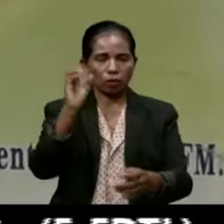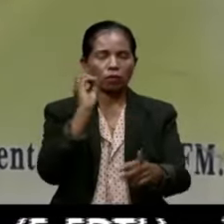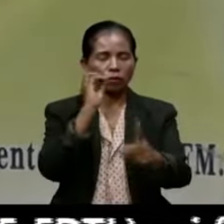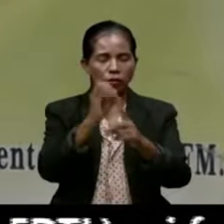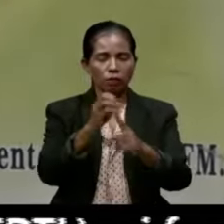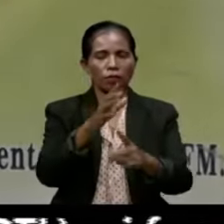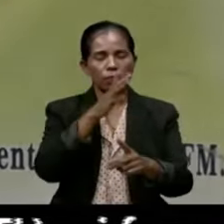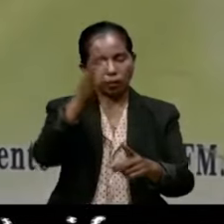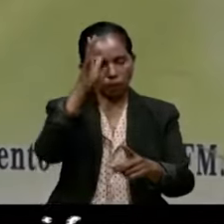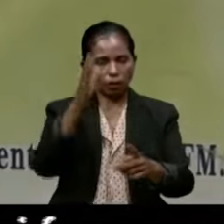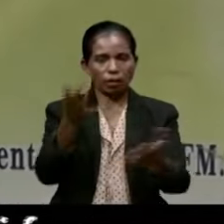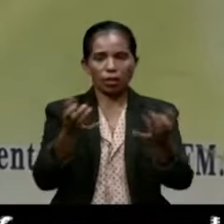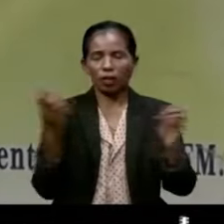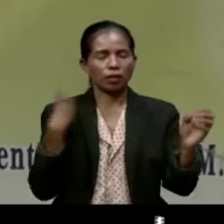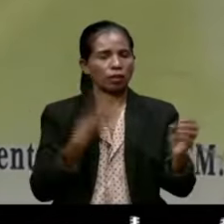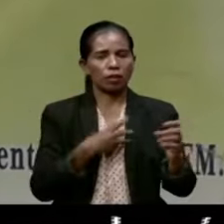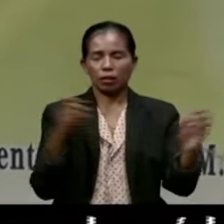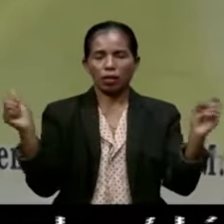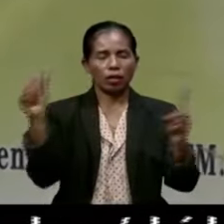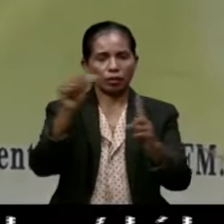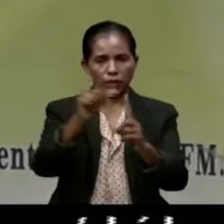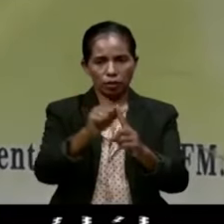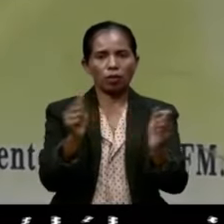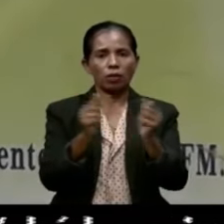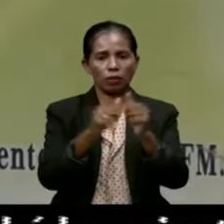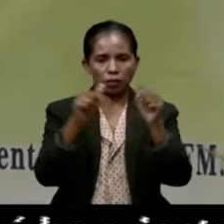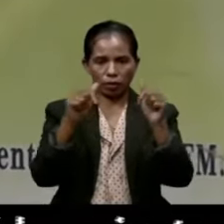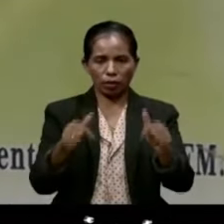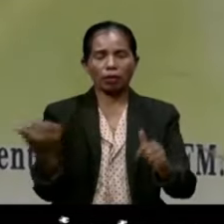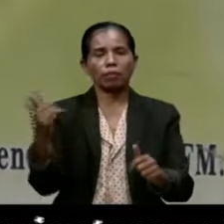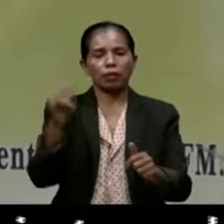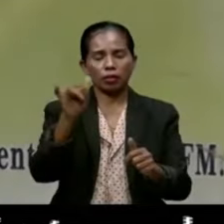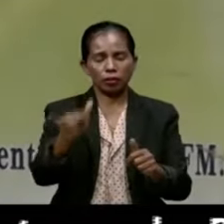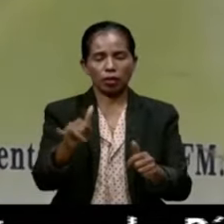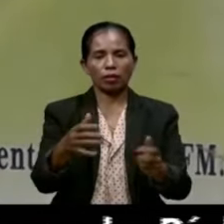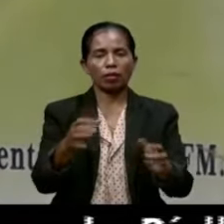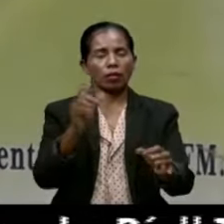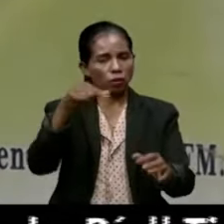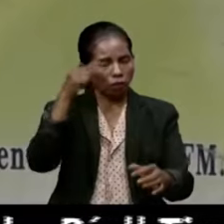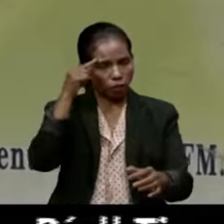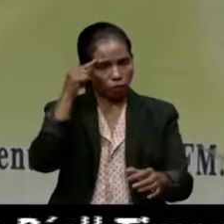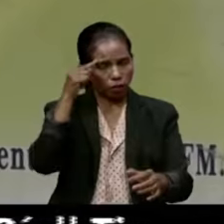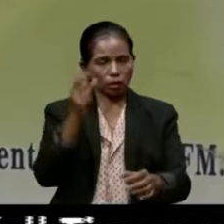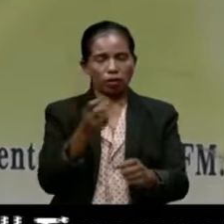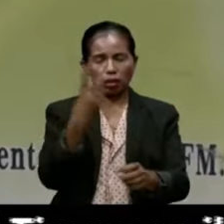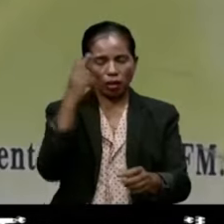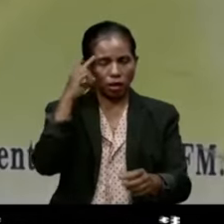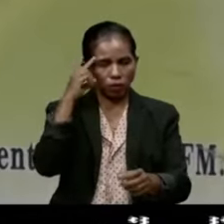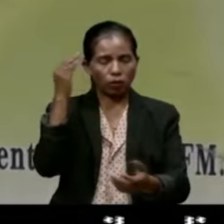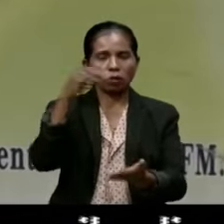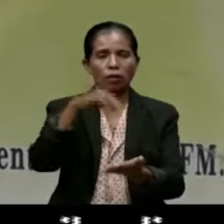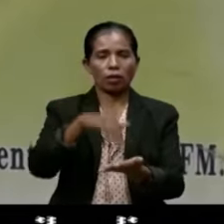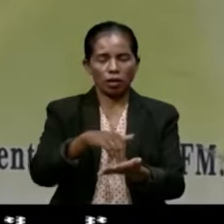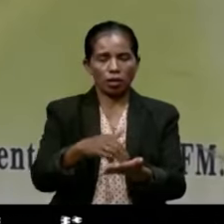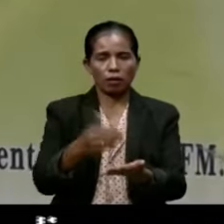hakarak itala atinje. Hoy tenemos situación y tenemos se la sala cari gobierno halo reflexión va y